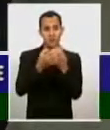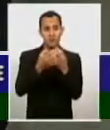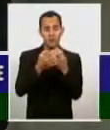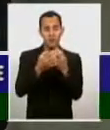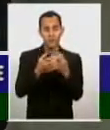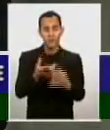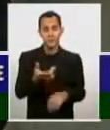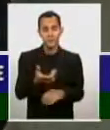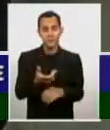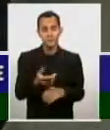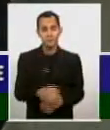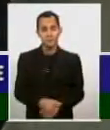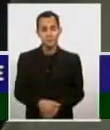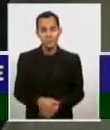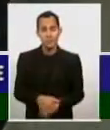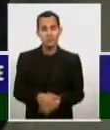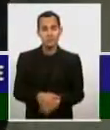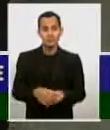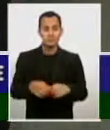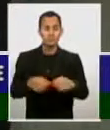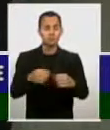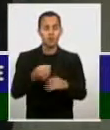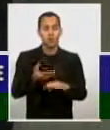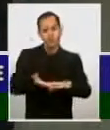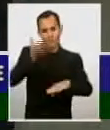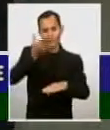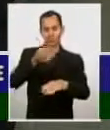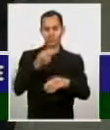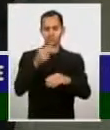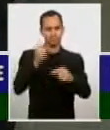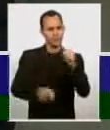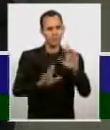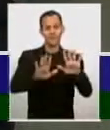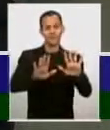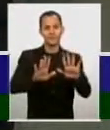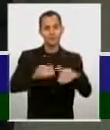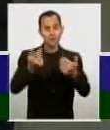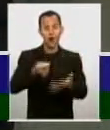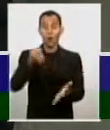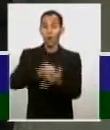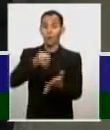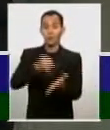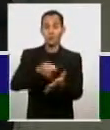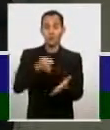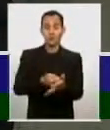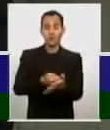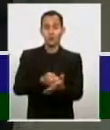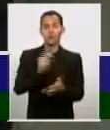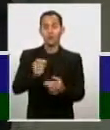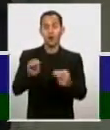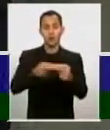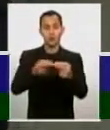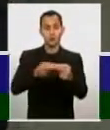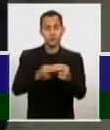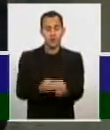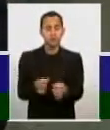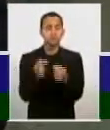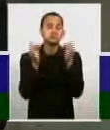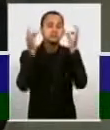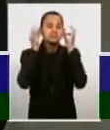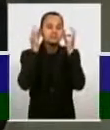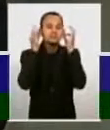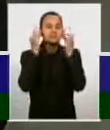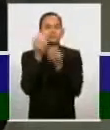que haja a utilização do fone de ouvido. Portanto, fica obrigatório utilizar o fone de